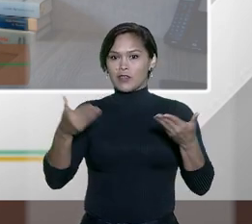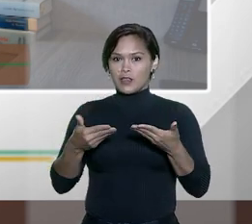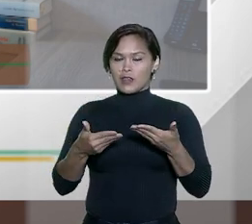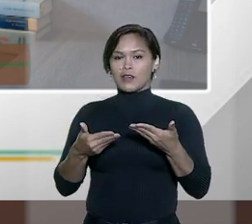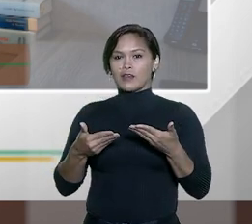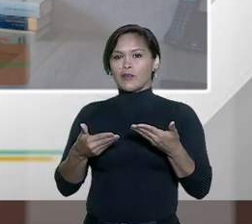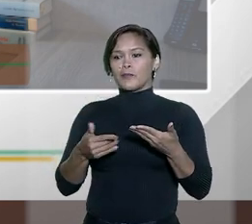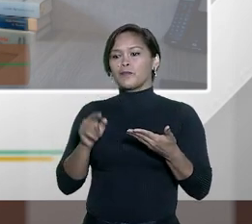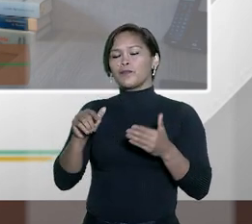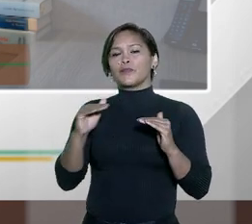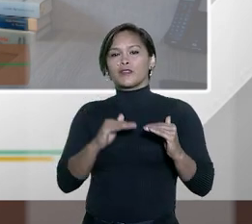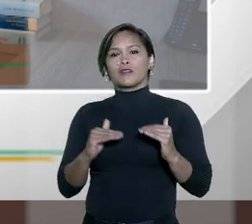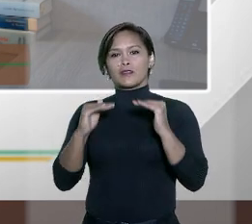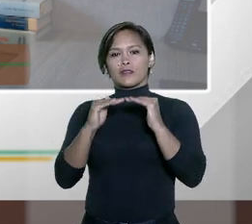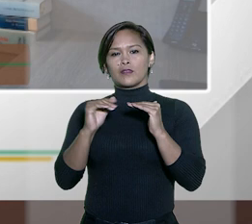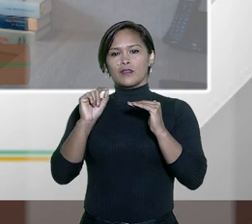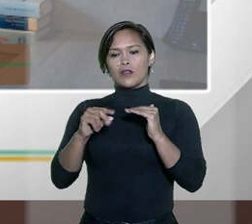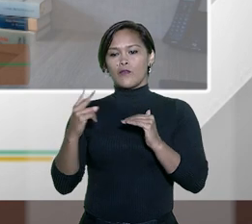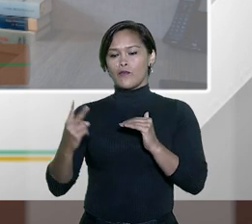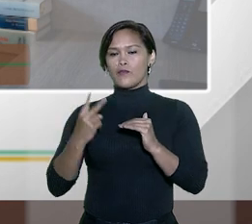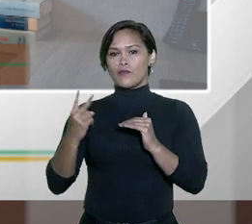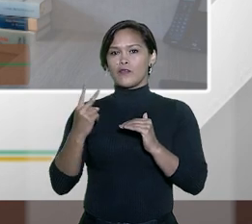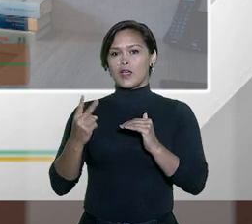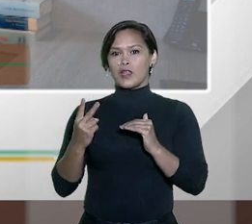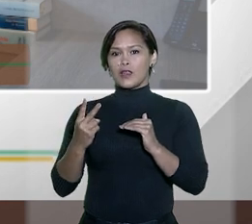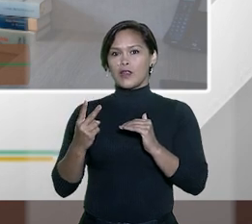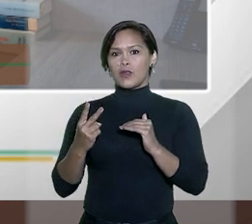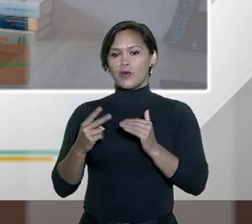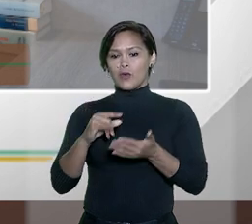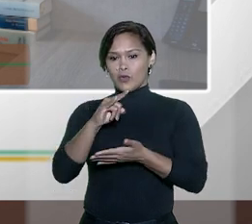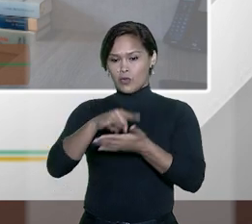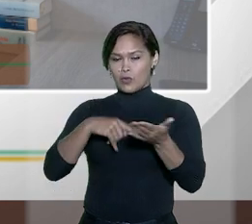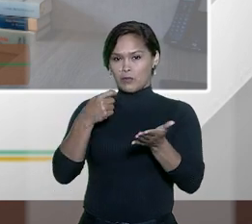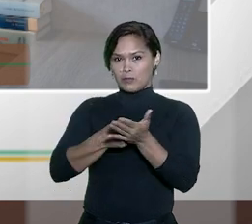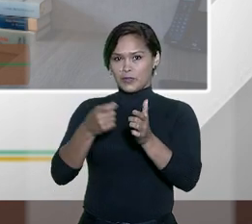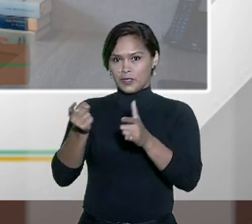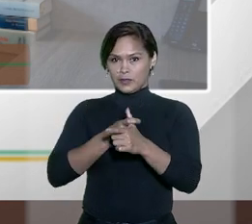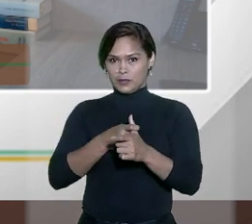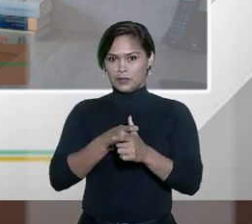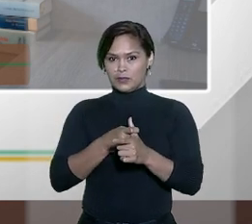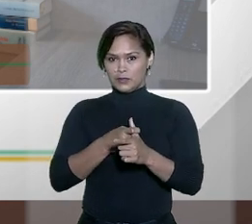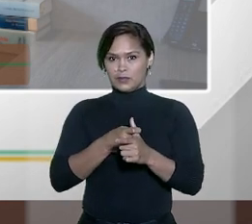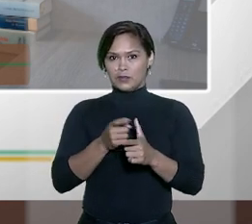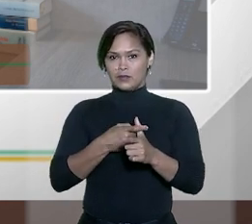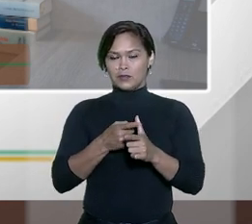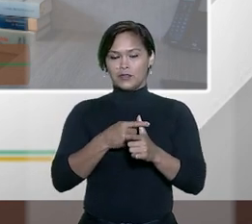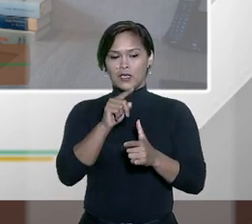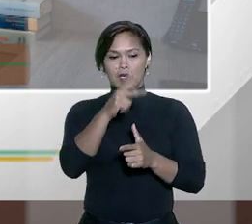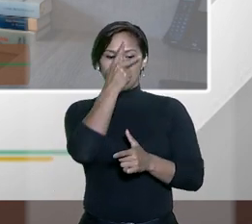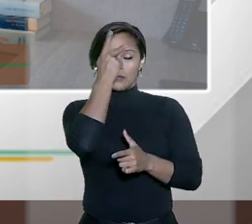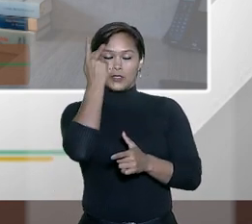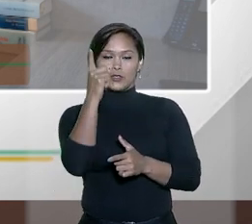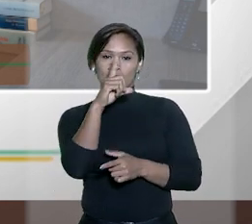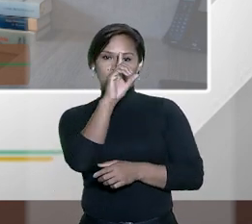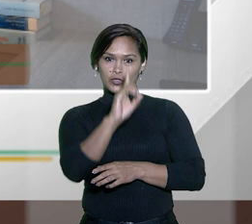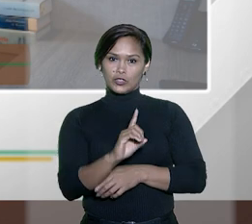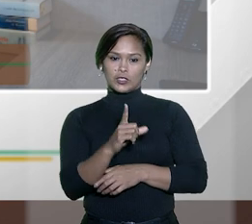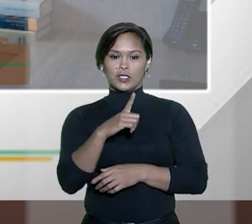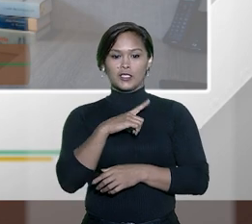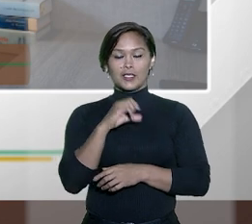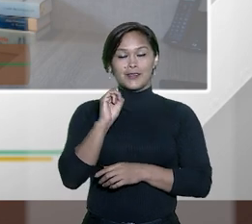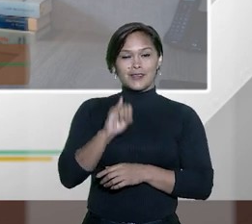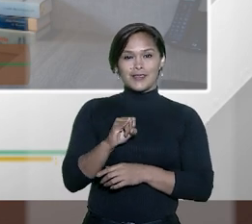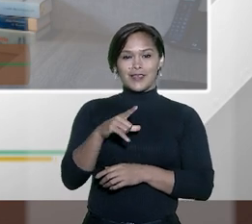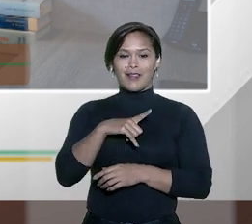agora, então, se estabeleceu que o valor do precatório, que aquela pessoa tem direito, se ela